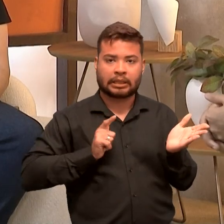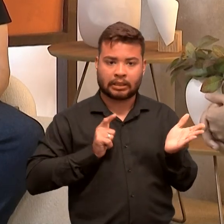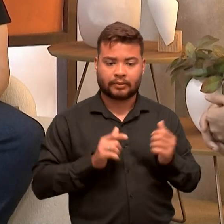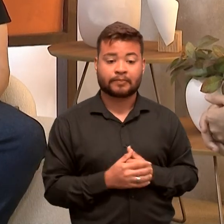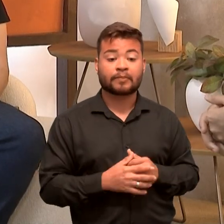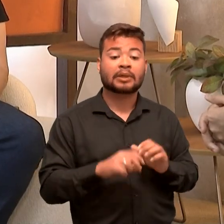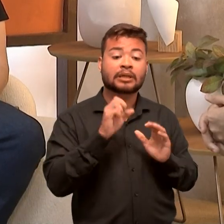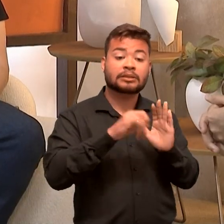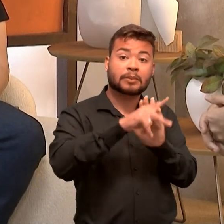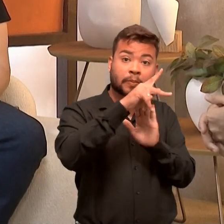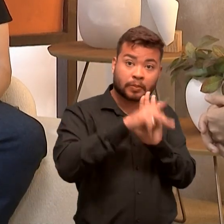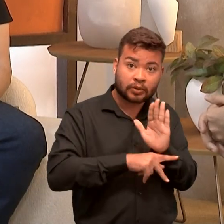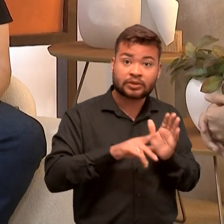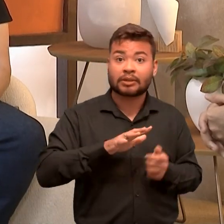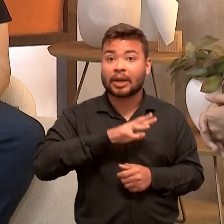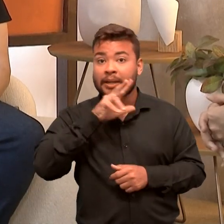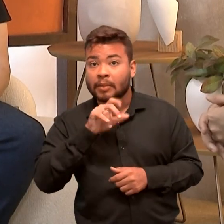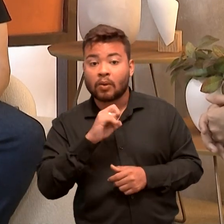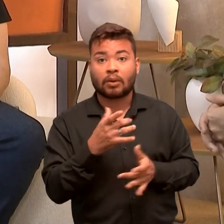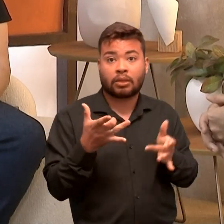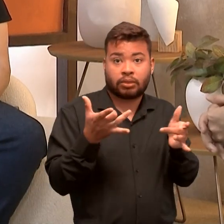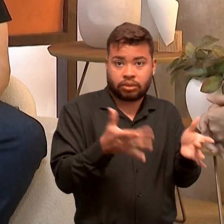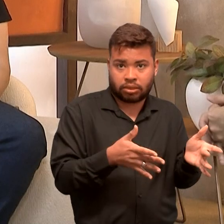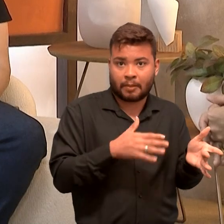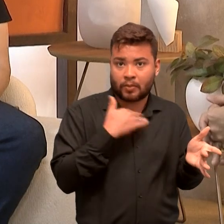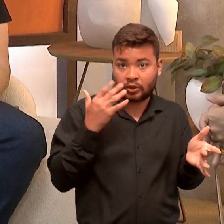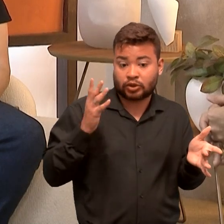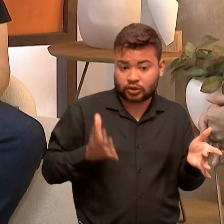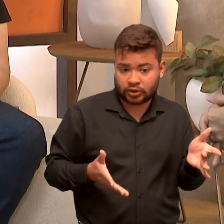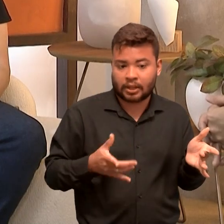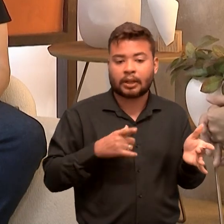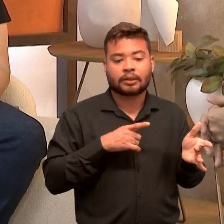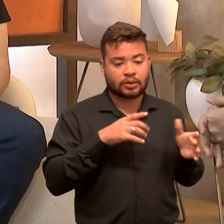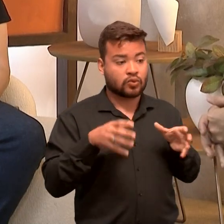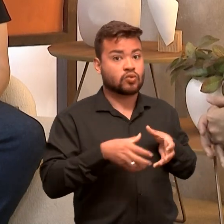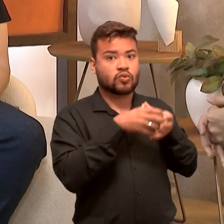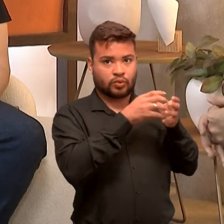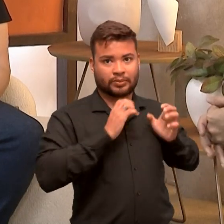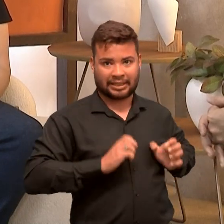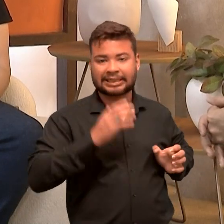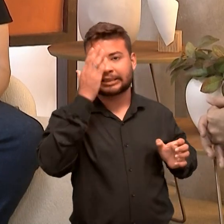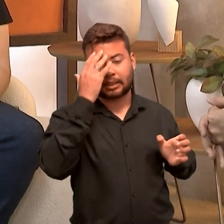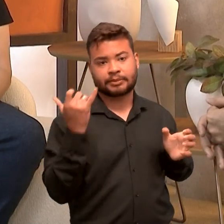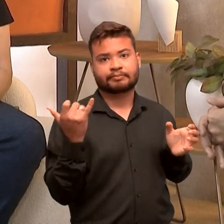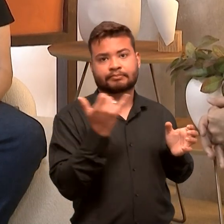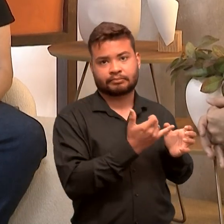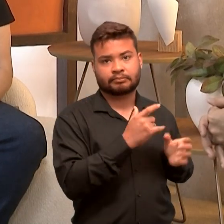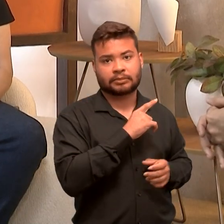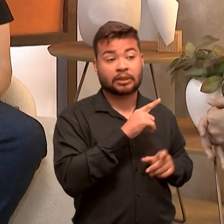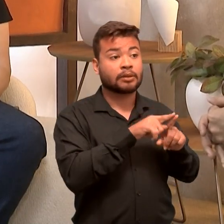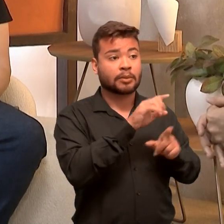hoje desenvolvido com animais ou carcaça de animais, a SEUA tem ciência. E com isso, o Comitê de Ética, o CONSEA, também